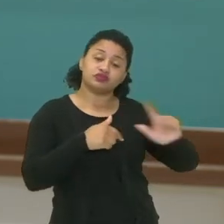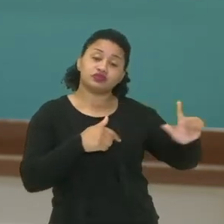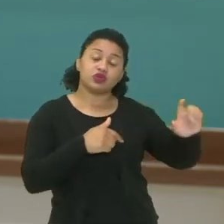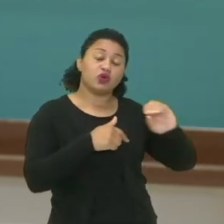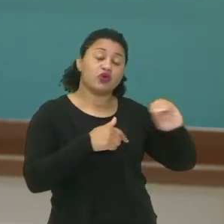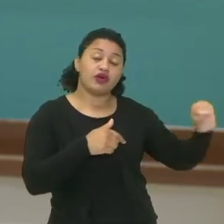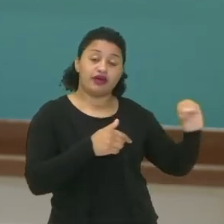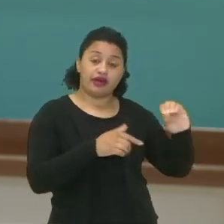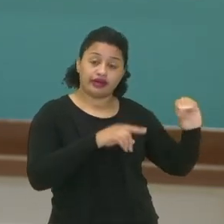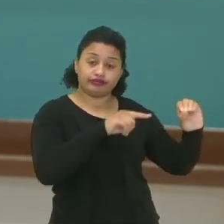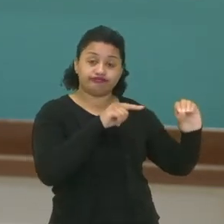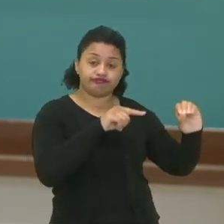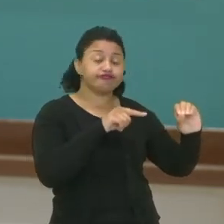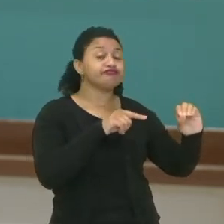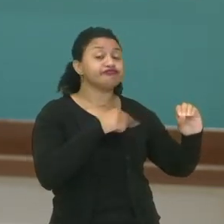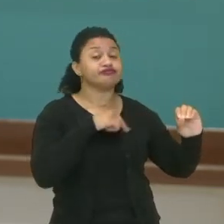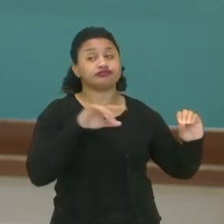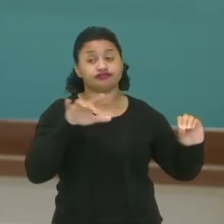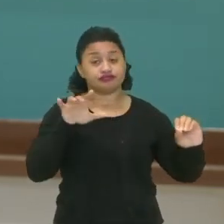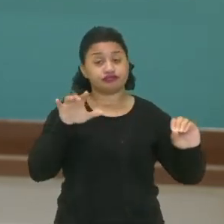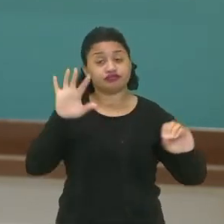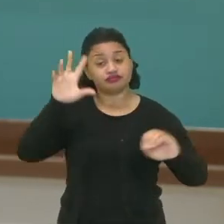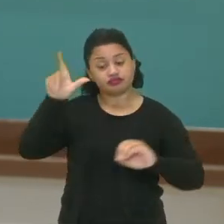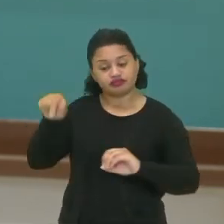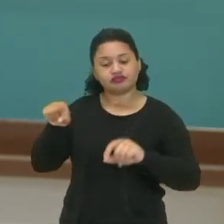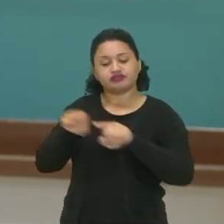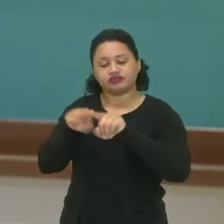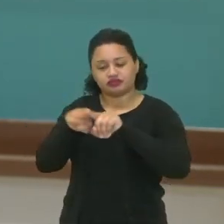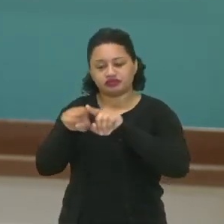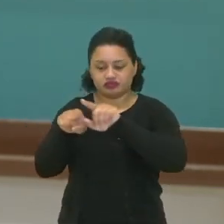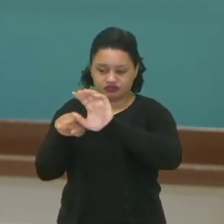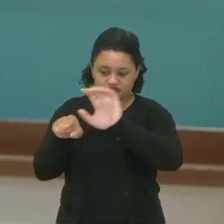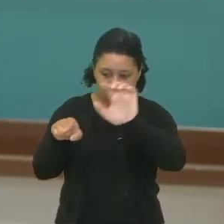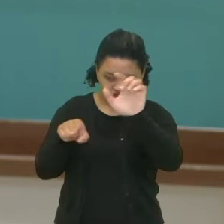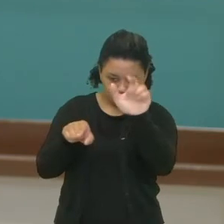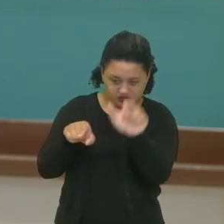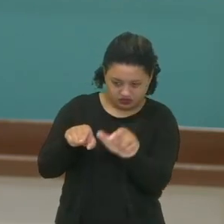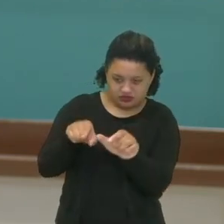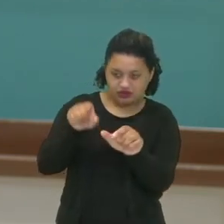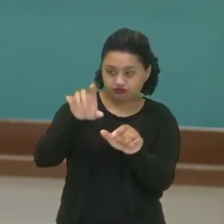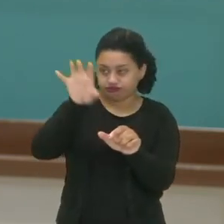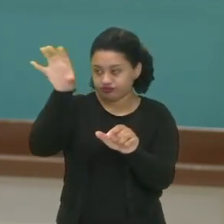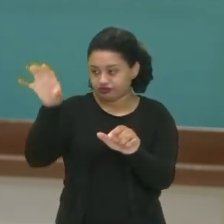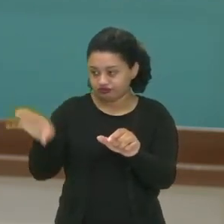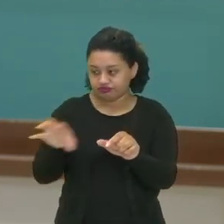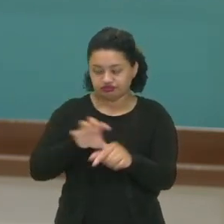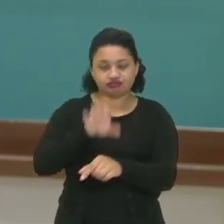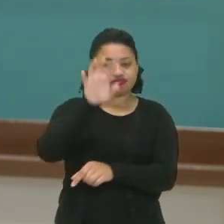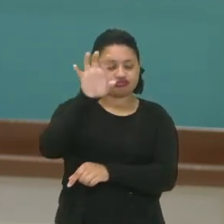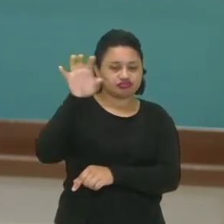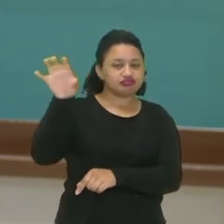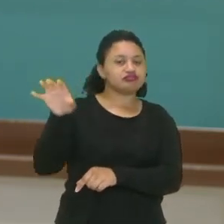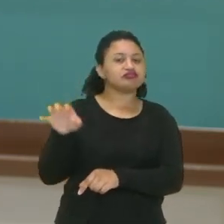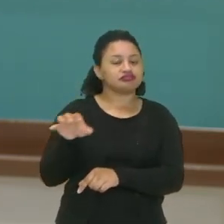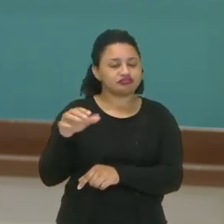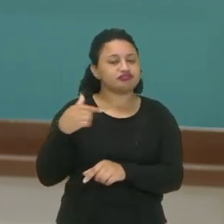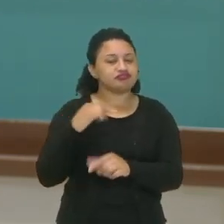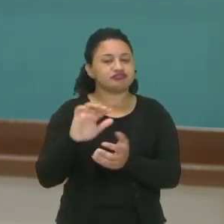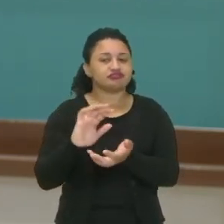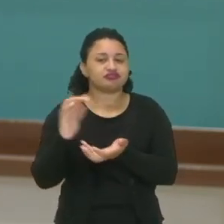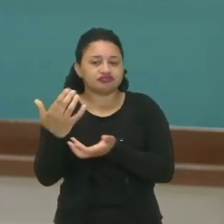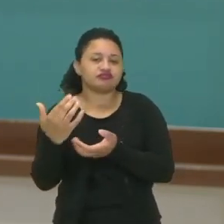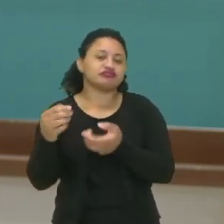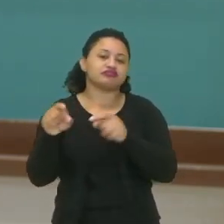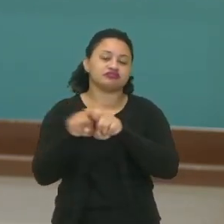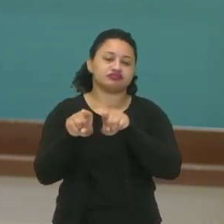meridiano de Greenwich. Já a África, ela também está à esquerda, mas uma pequena parte, assim como também está em todos os outros